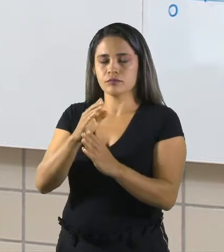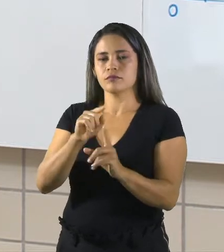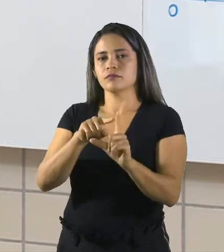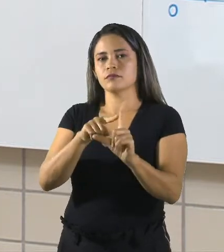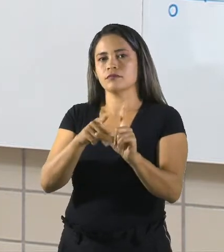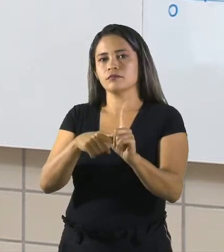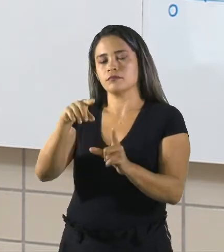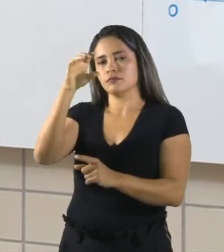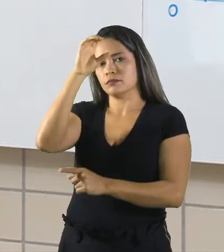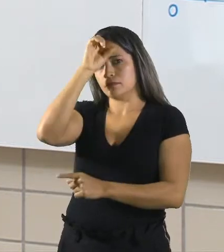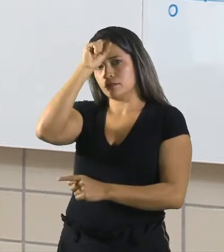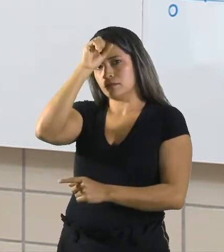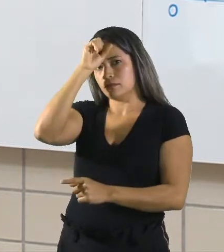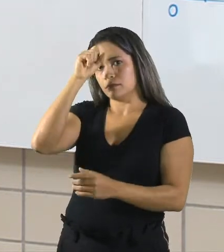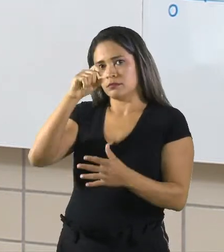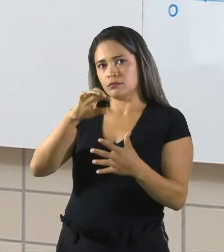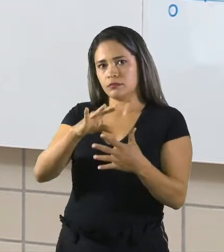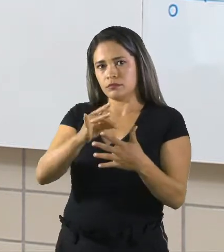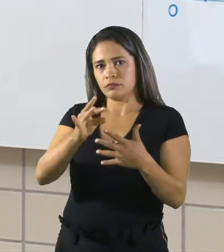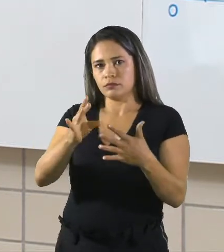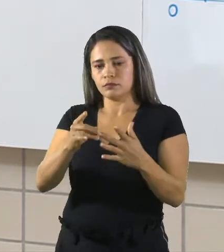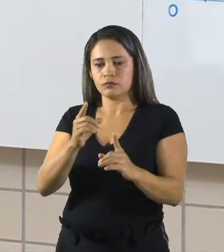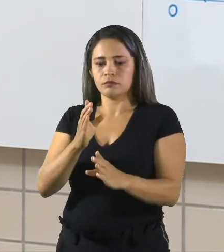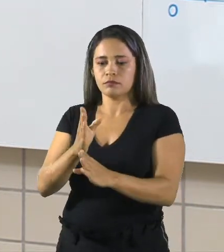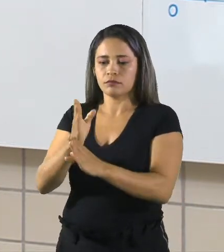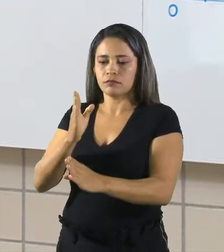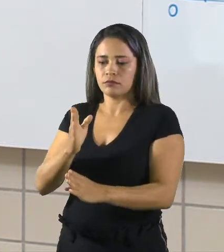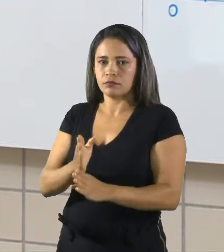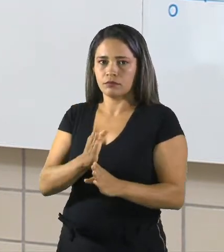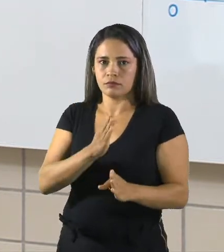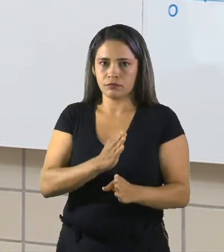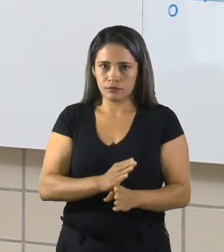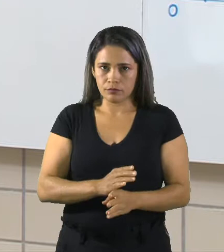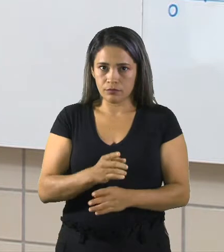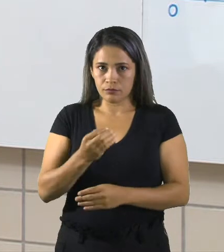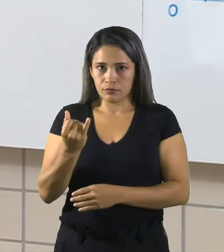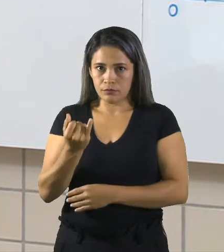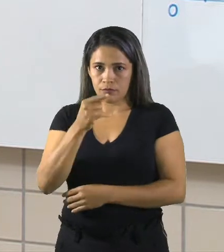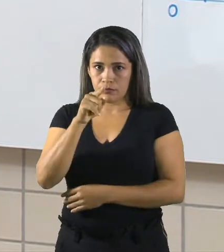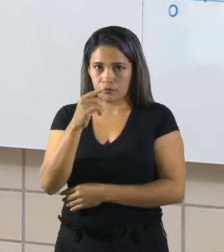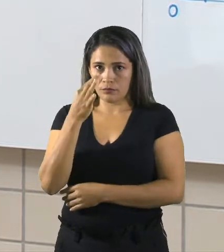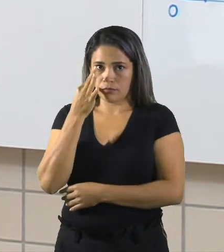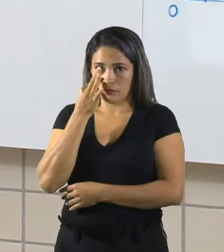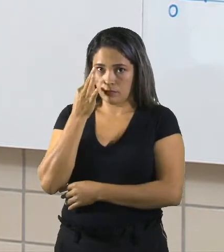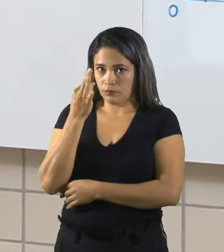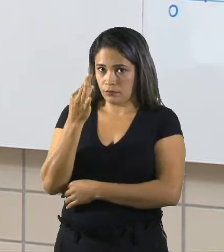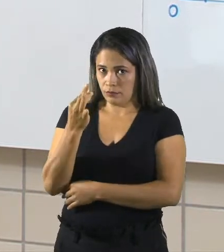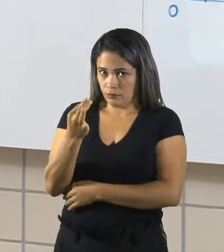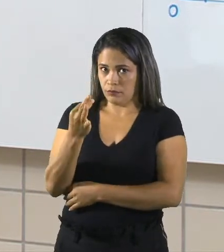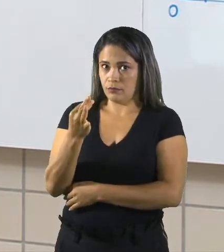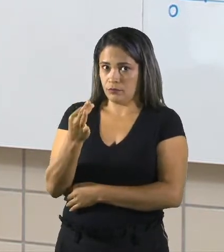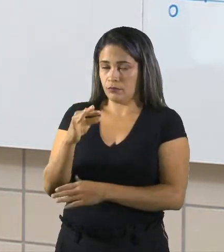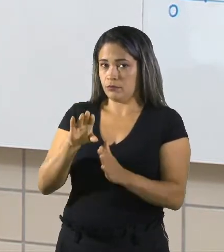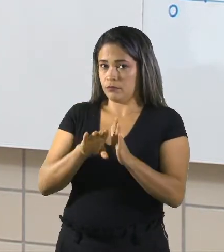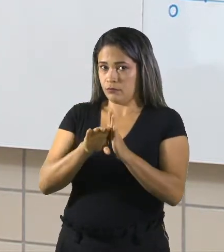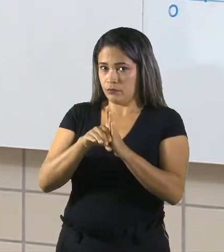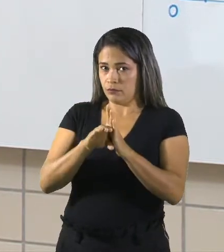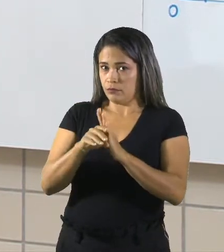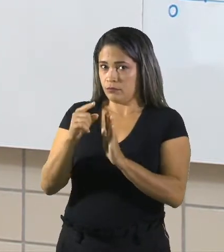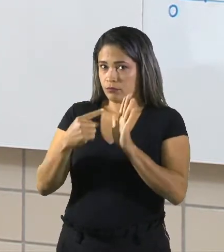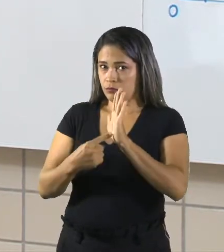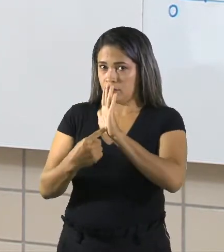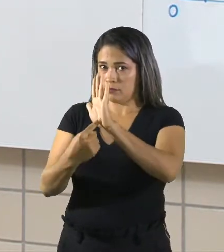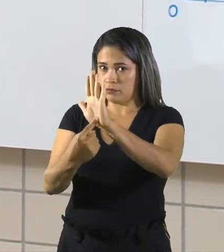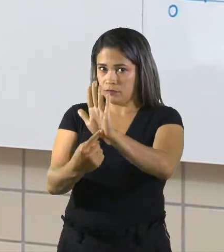a classificá-los. É importante que vocês prestem bastante atenção nos conceitos que eu vou apresentar hoje, porque é sempre um